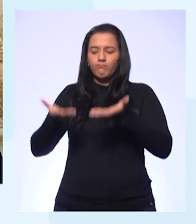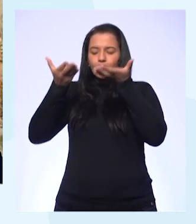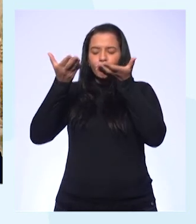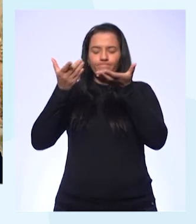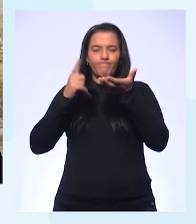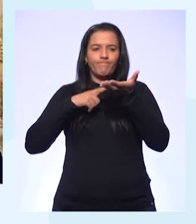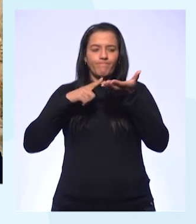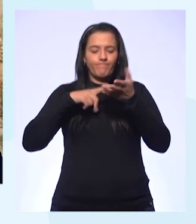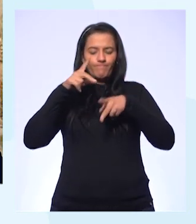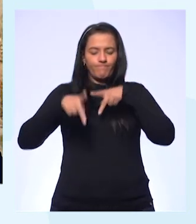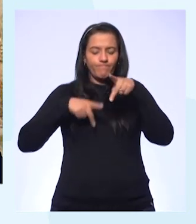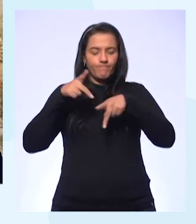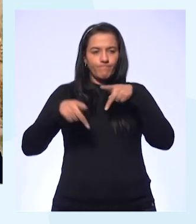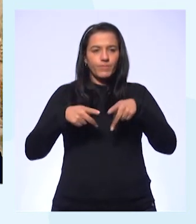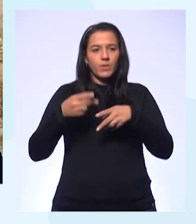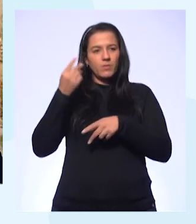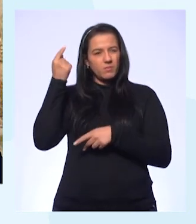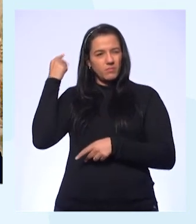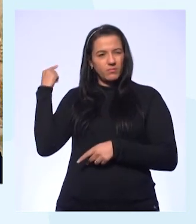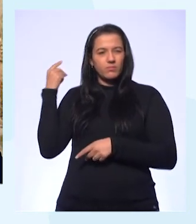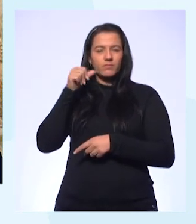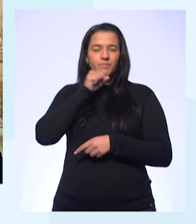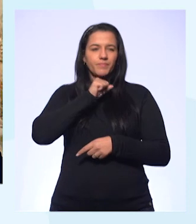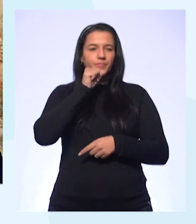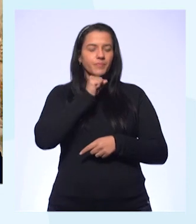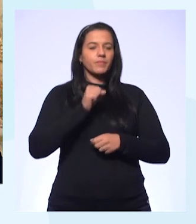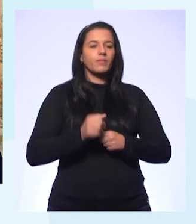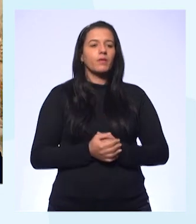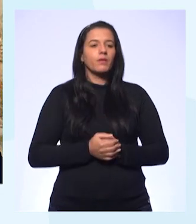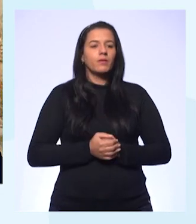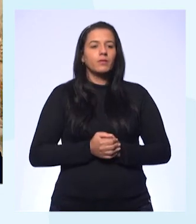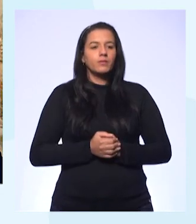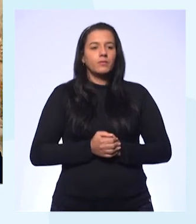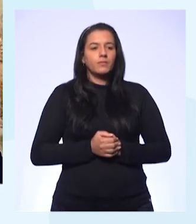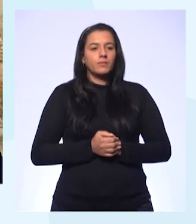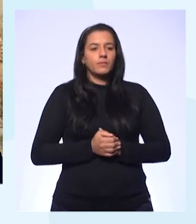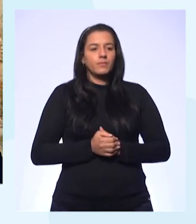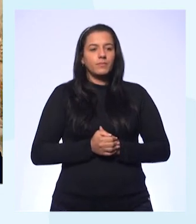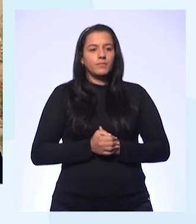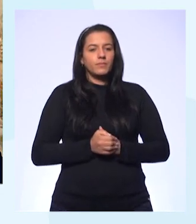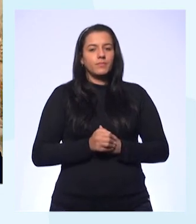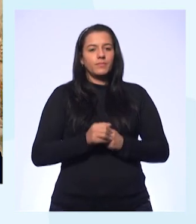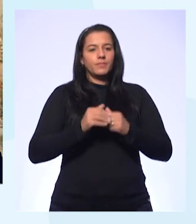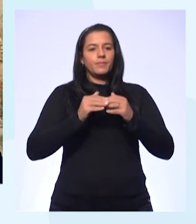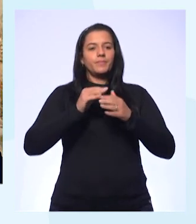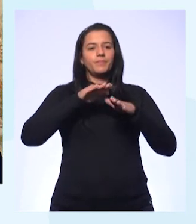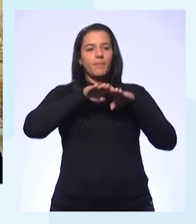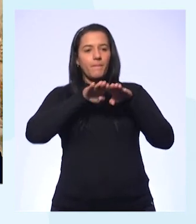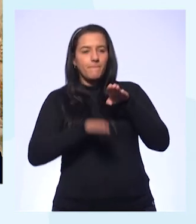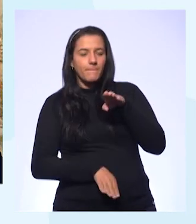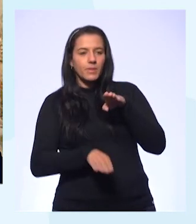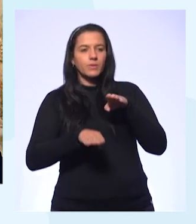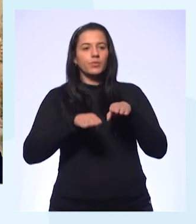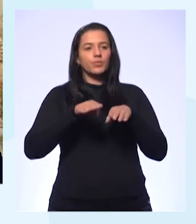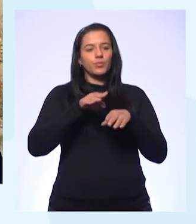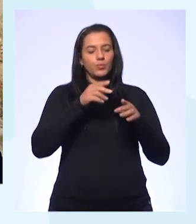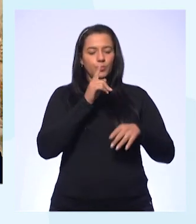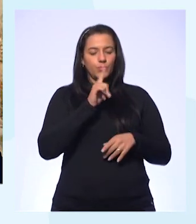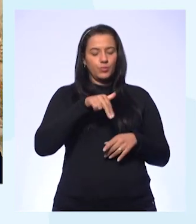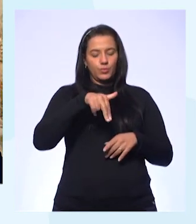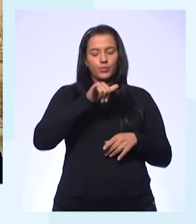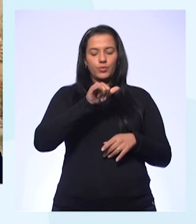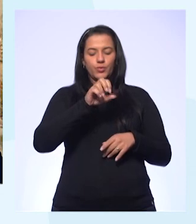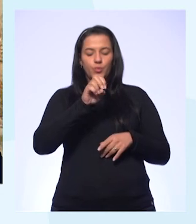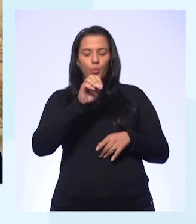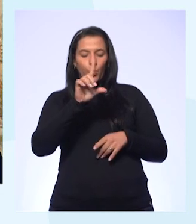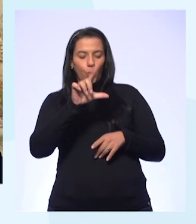das civilizações antigas, né? O que é interessante é que quando a gente fala o Baixo Nilo é na parte norte, né? Então vocês